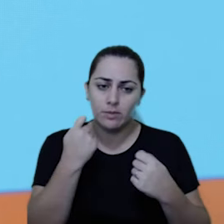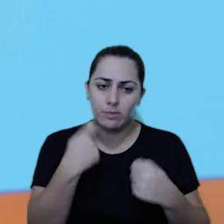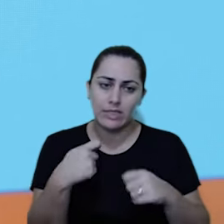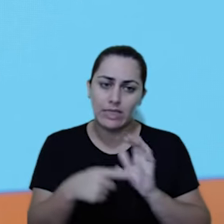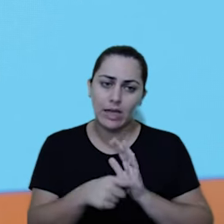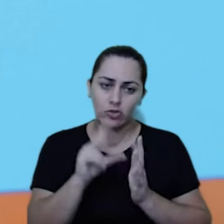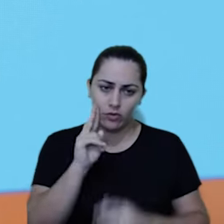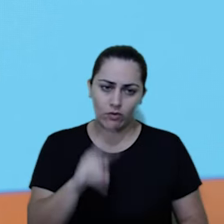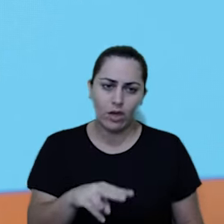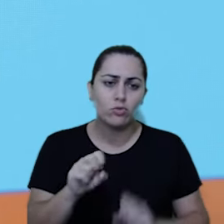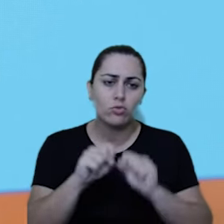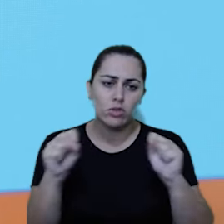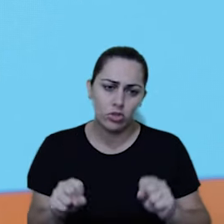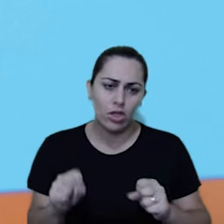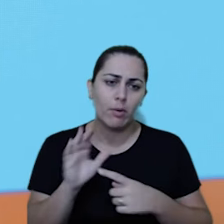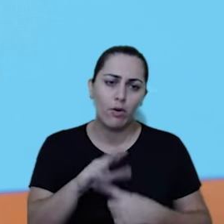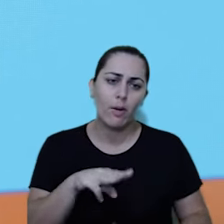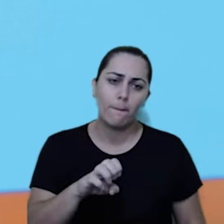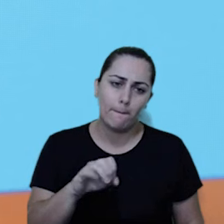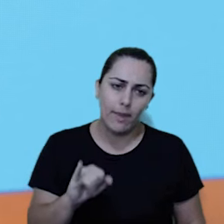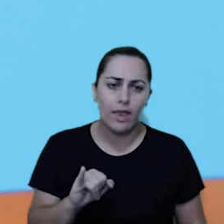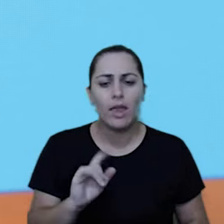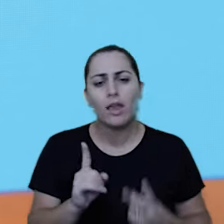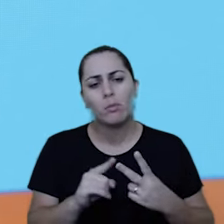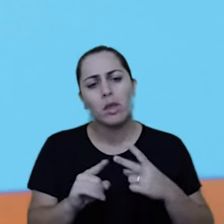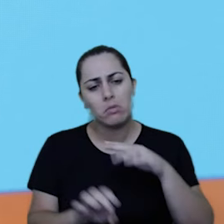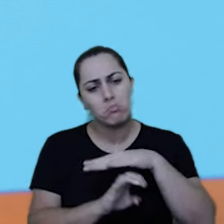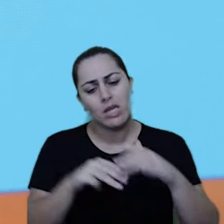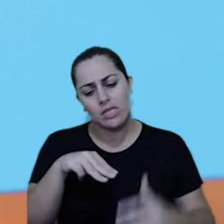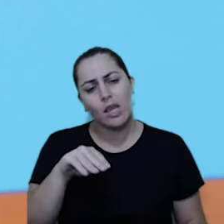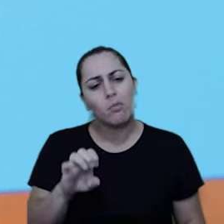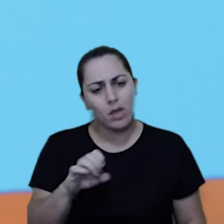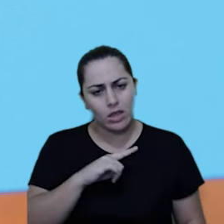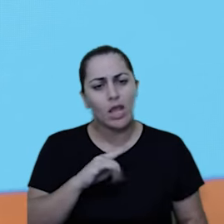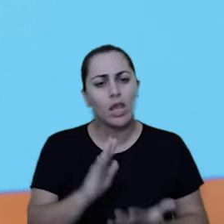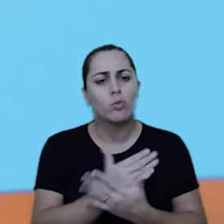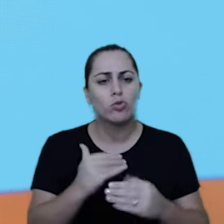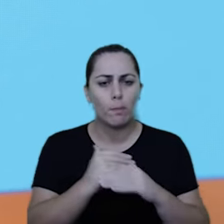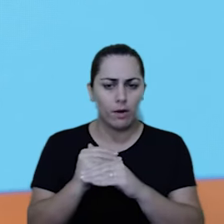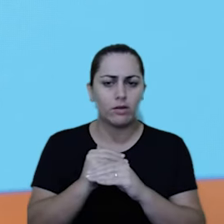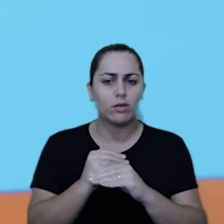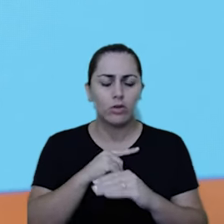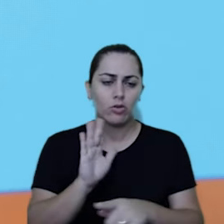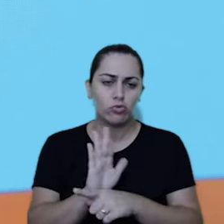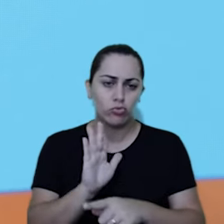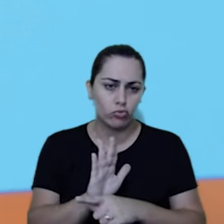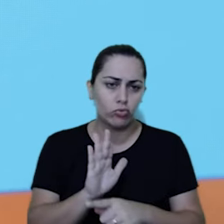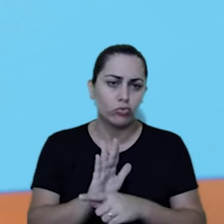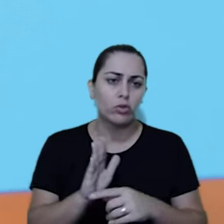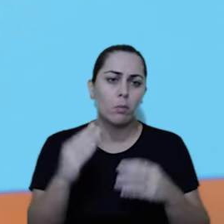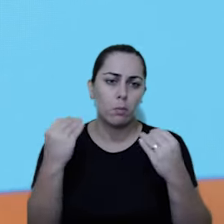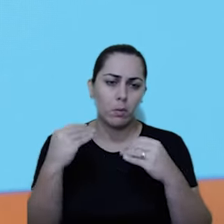antes isso o sistema em si ele já traz para mei para me também tem ali já alguma coisa padrão que ajuda já dá